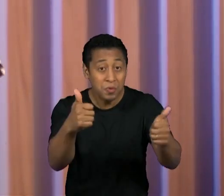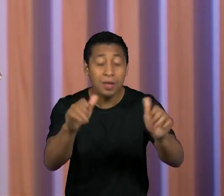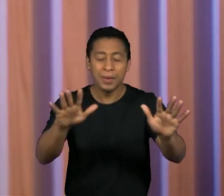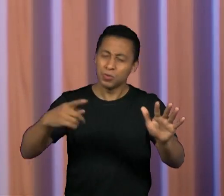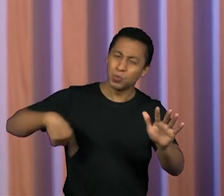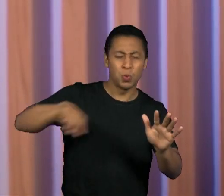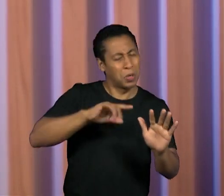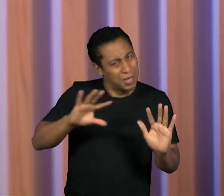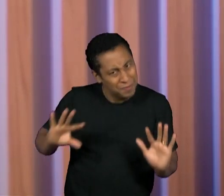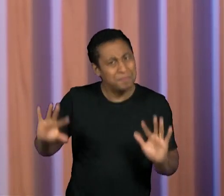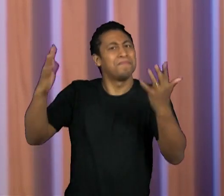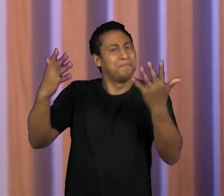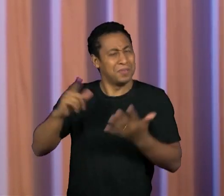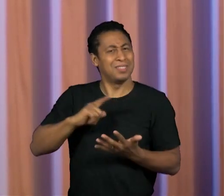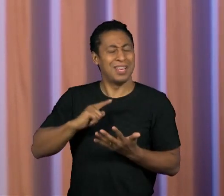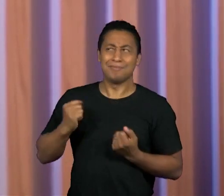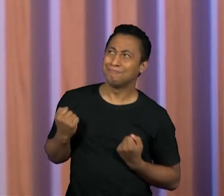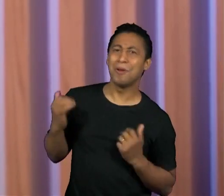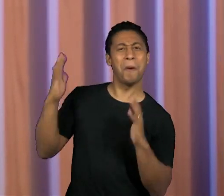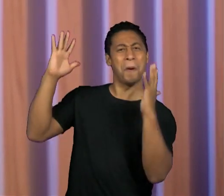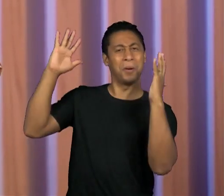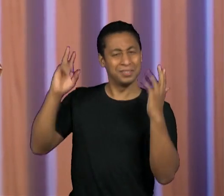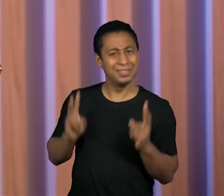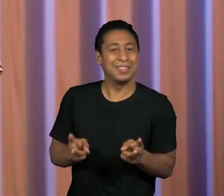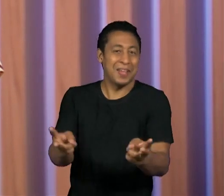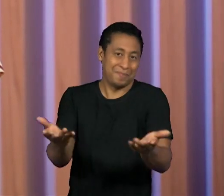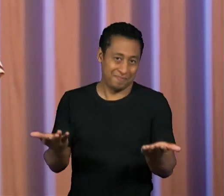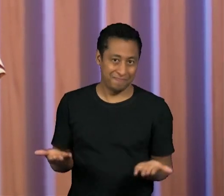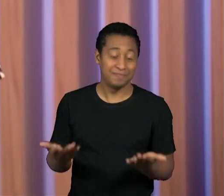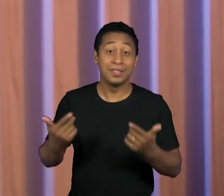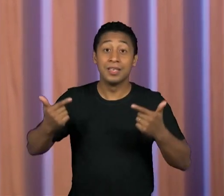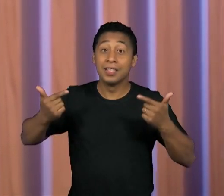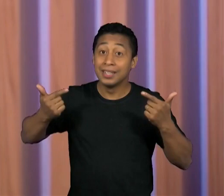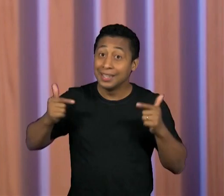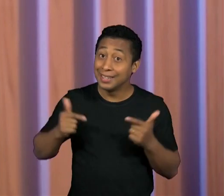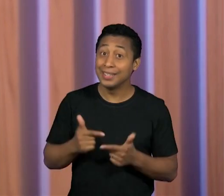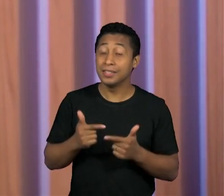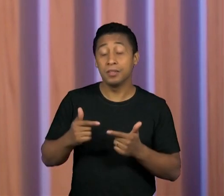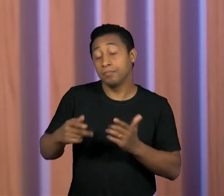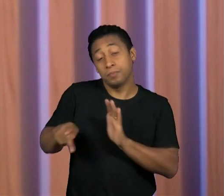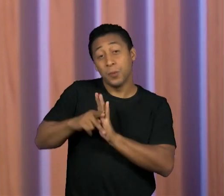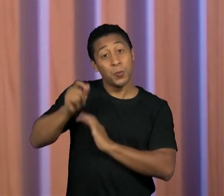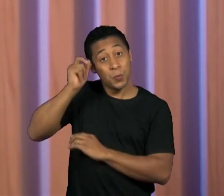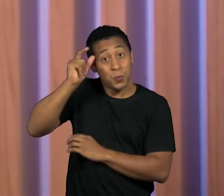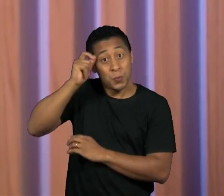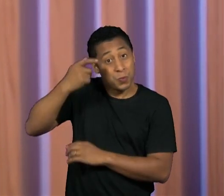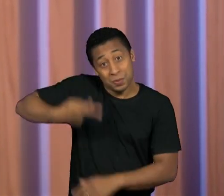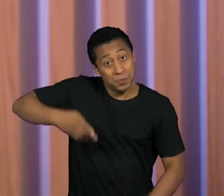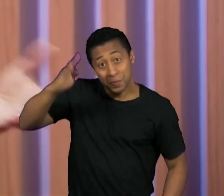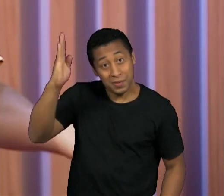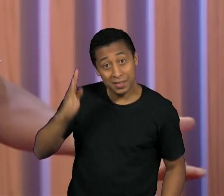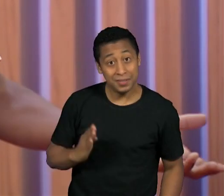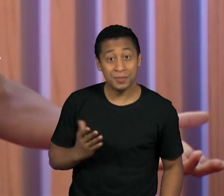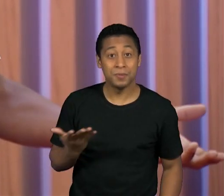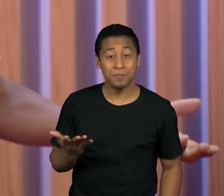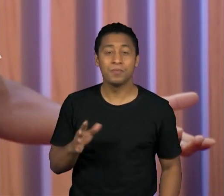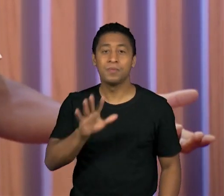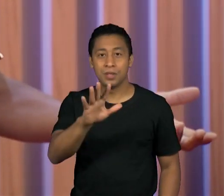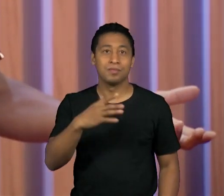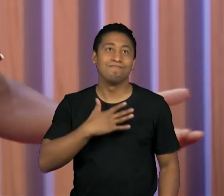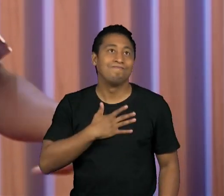festivo. Então, o riso, ele acaba fazendo parte de uma cultura, a cultura do brasileiro, né? Por isso que a gente adora